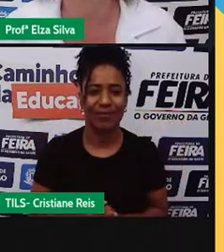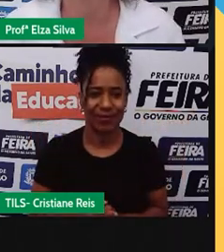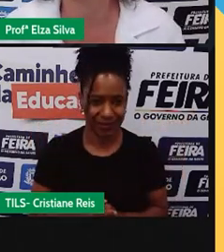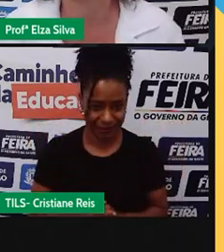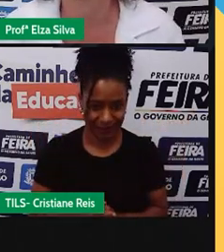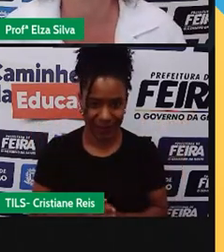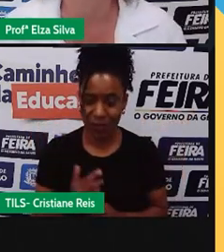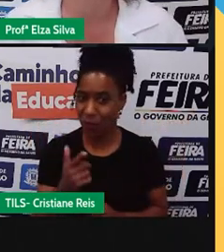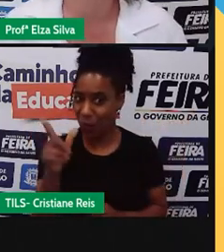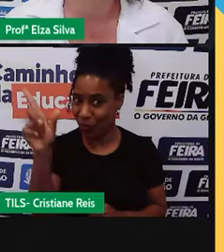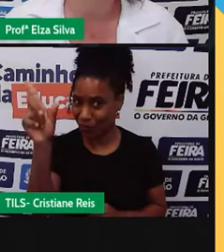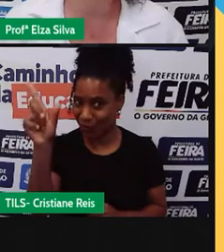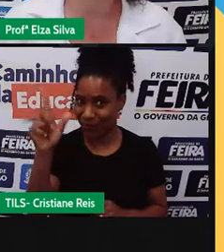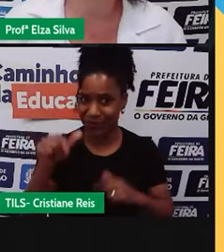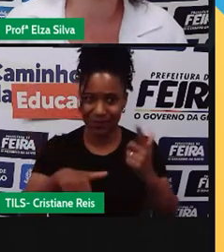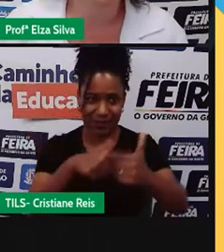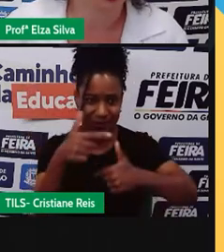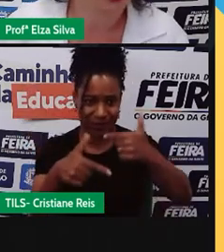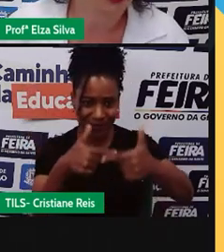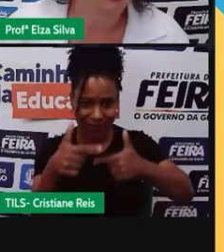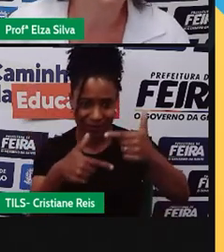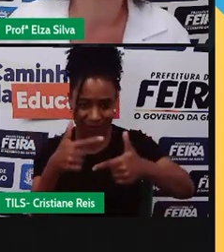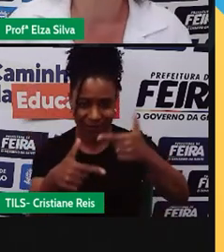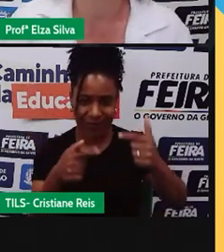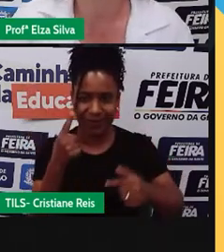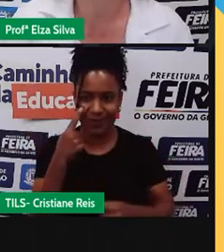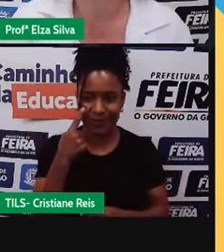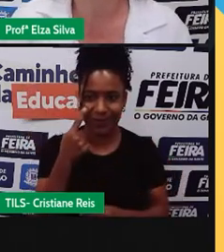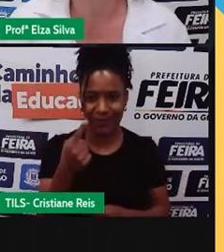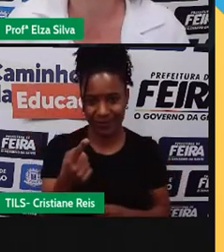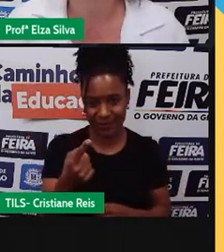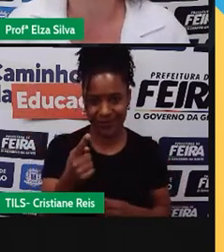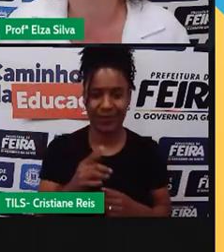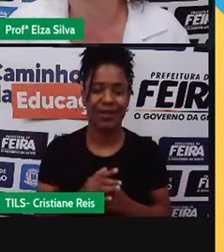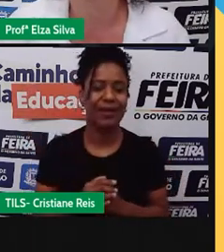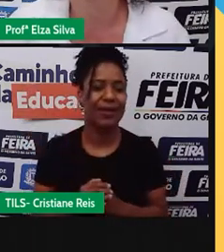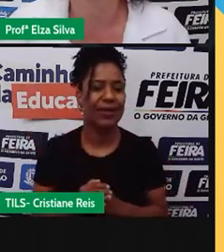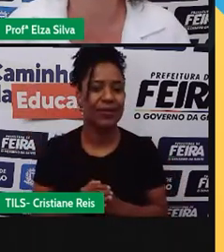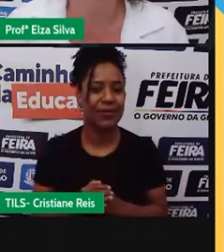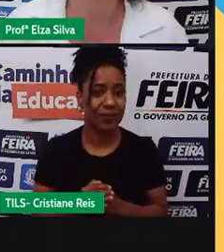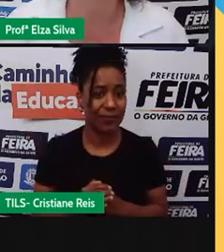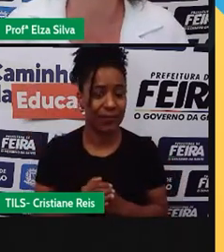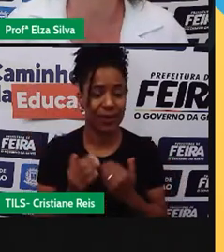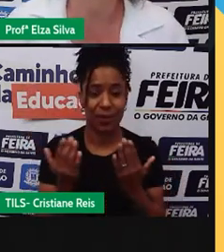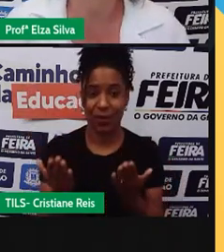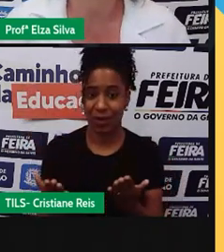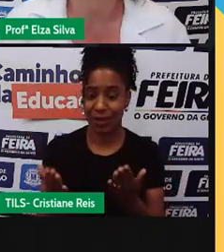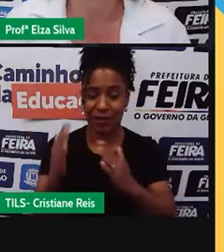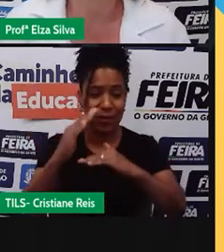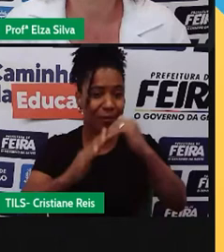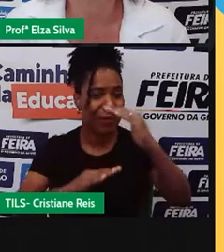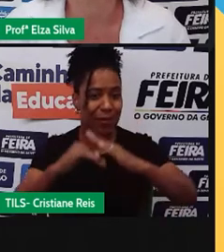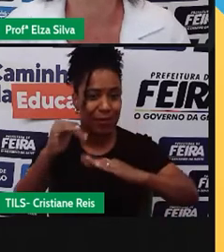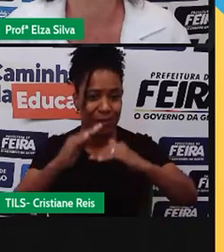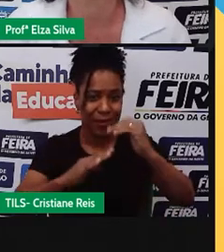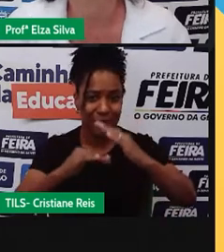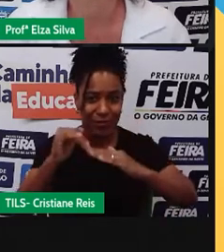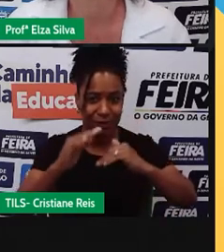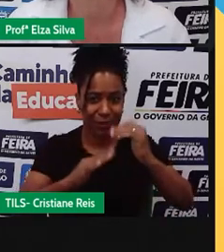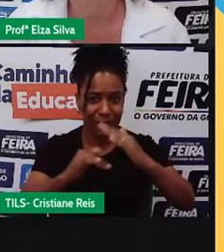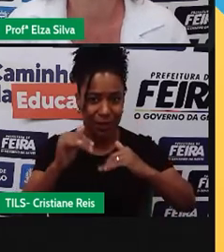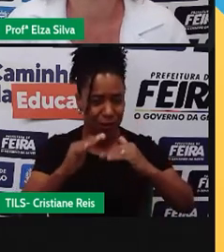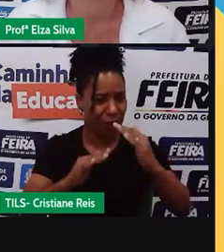classificado de emprego. Neste caso, eles querem um profissional que eles chamam de penny